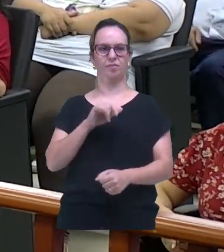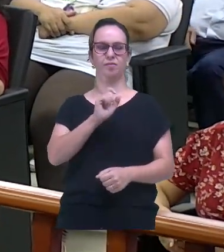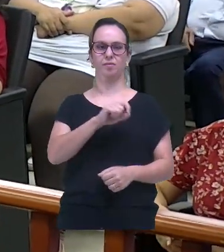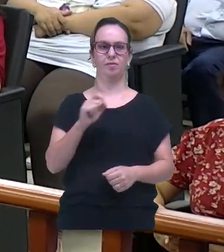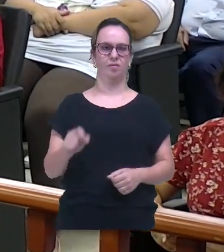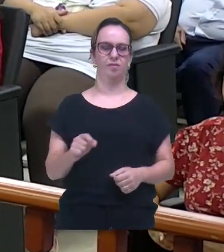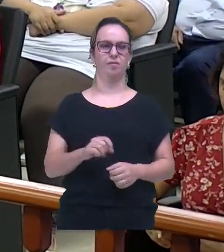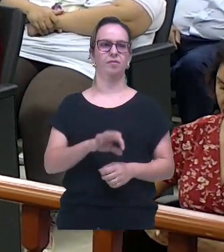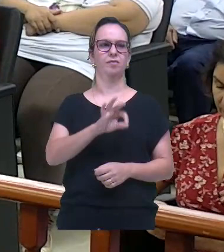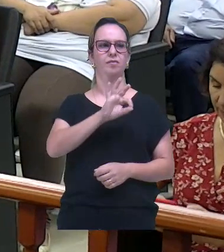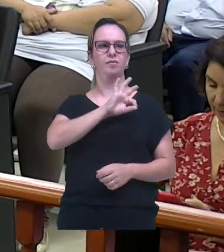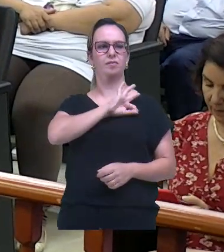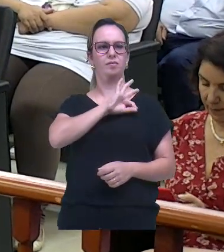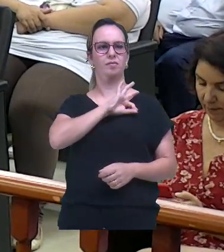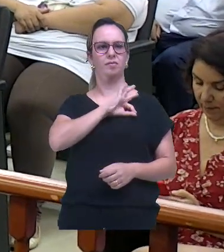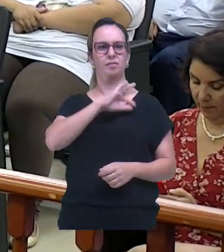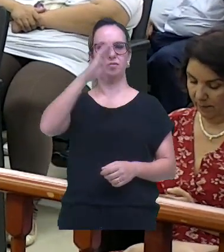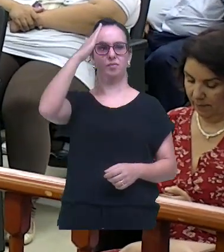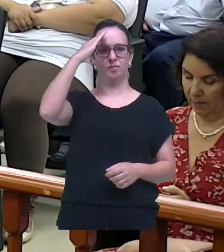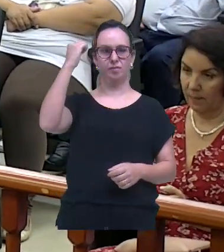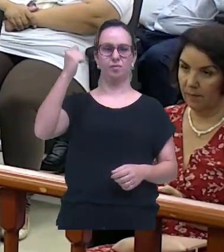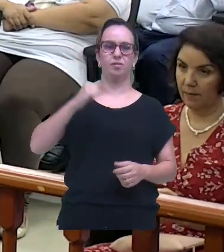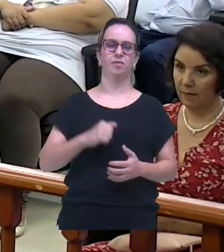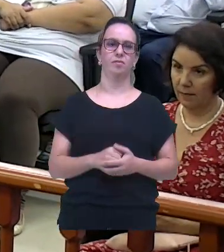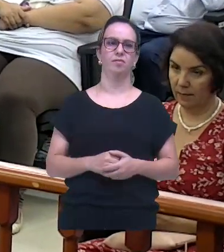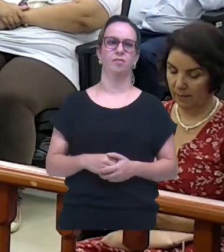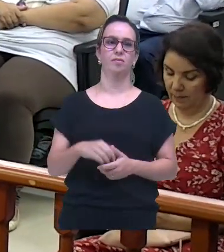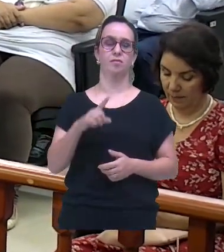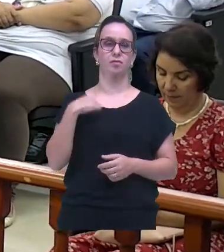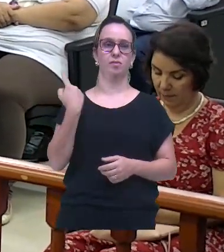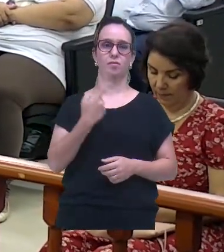que nós nos abdicamos muitas vezes